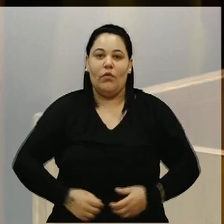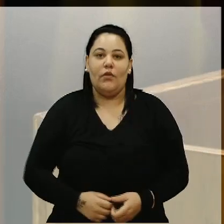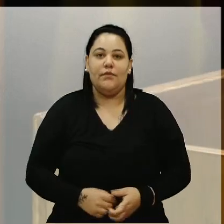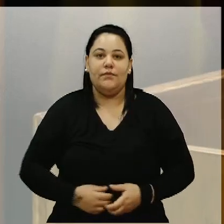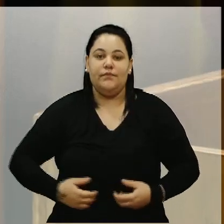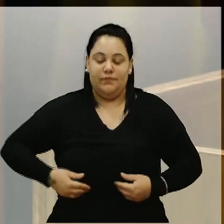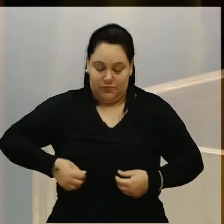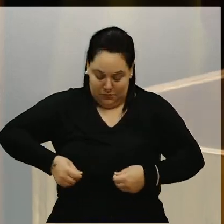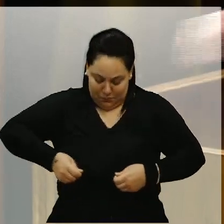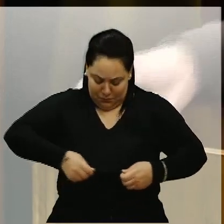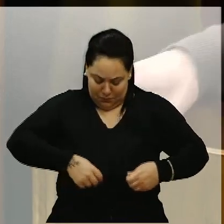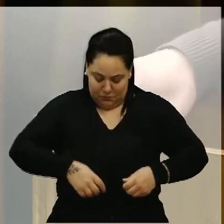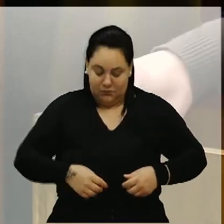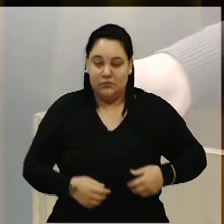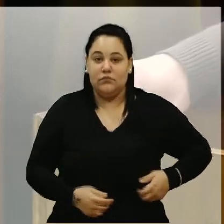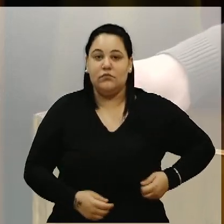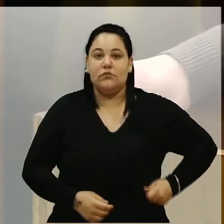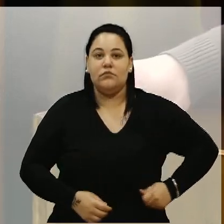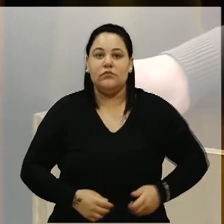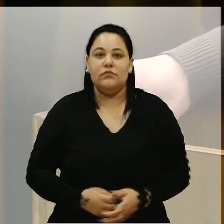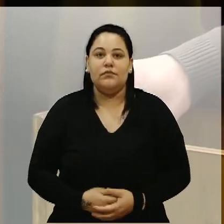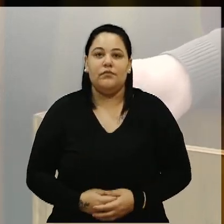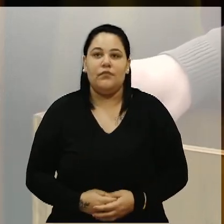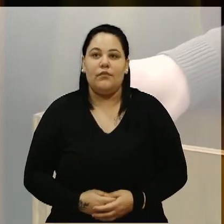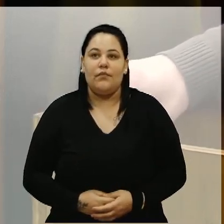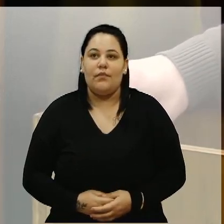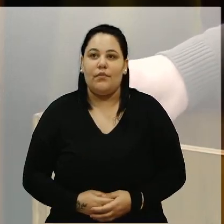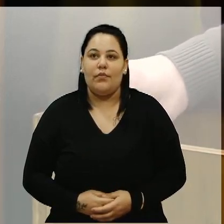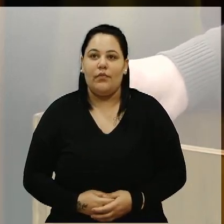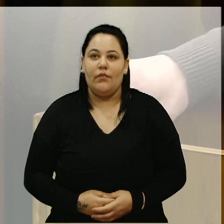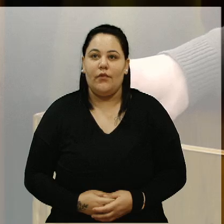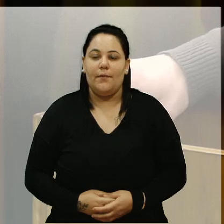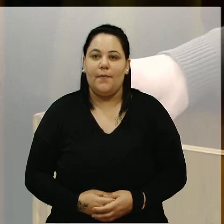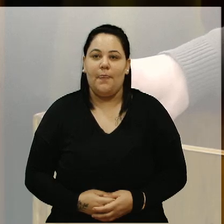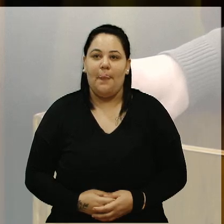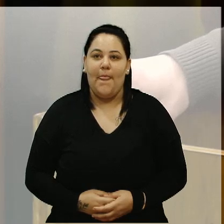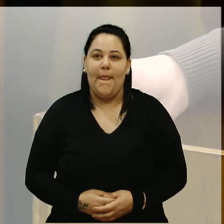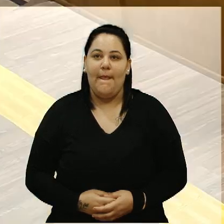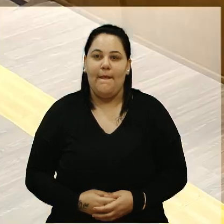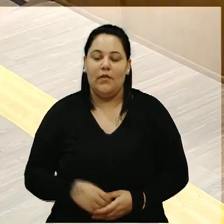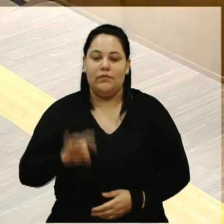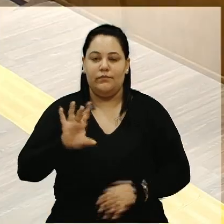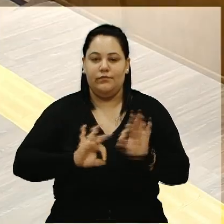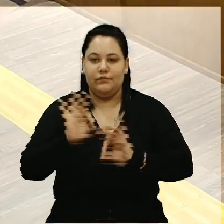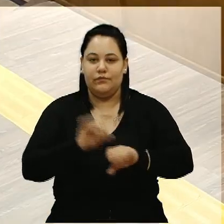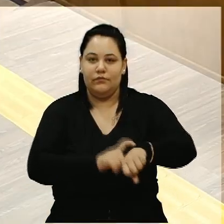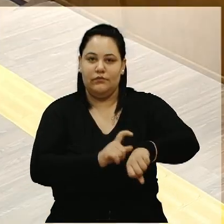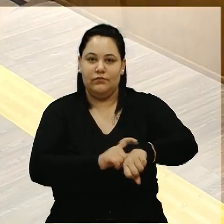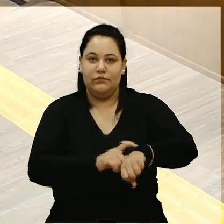Algo que me chama muita atenção. Só um minutinho, vereador, só para botar o tempo aqui.